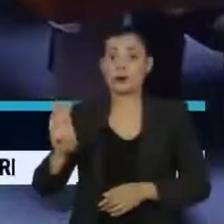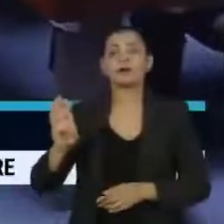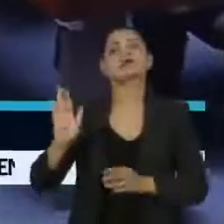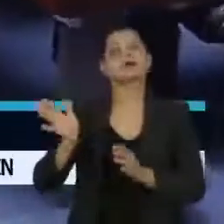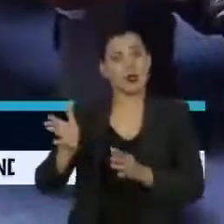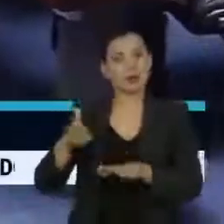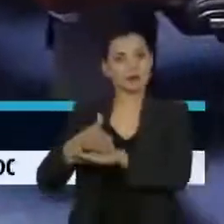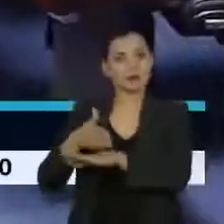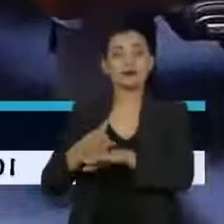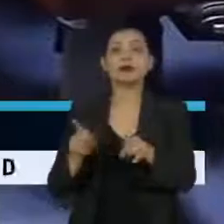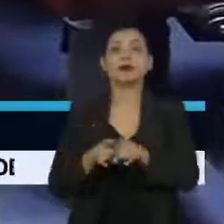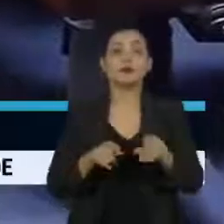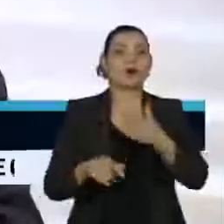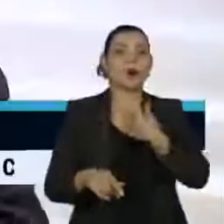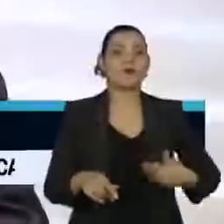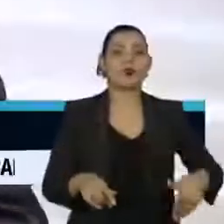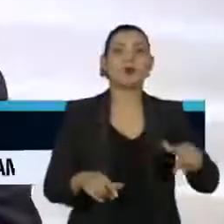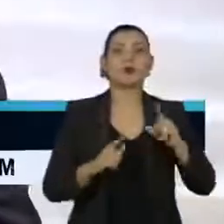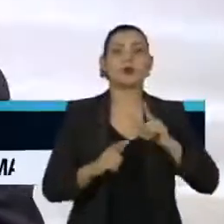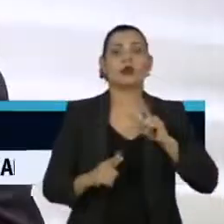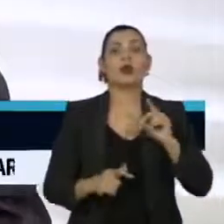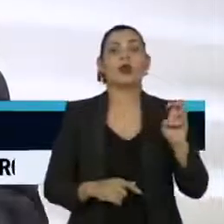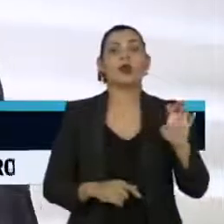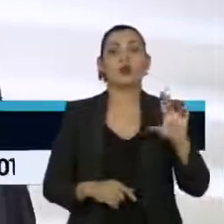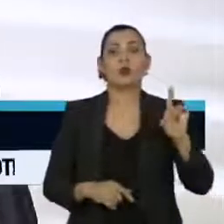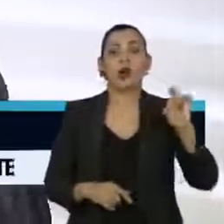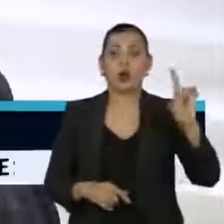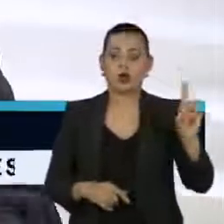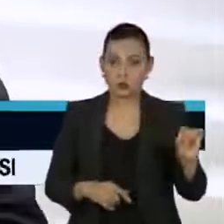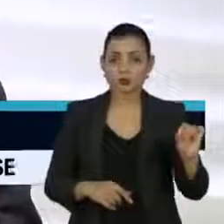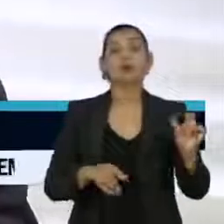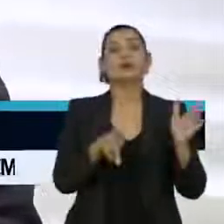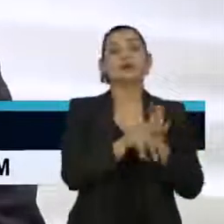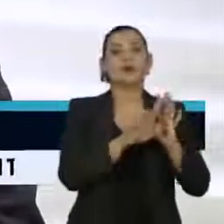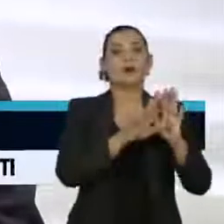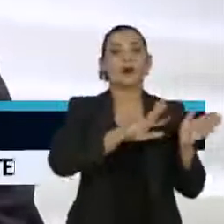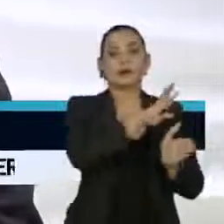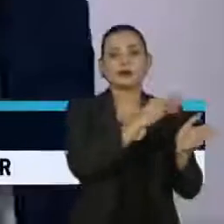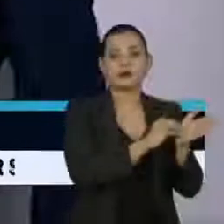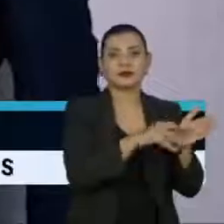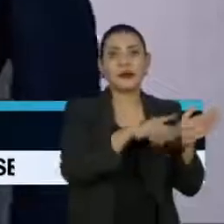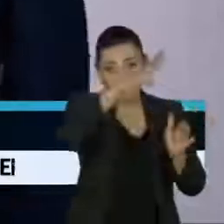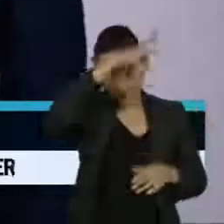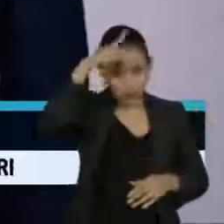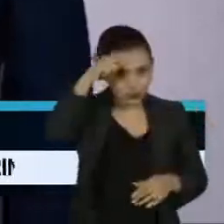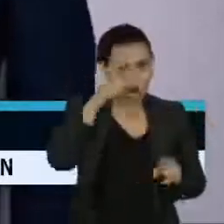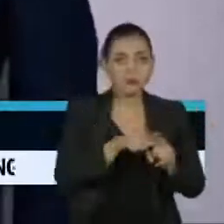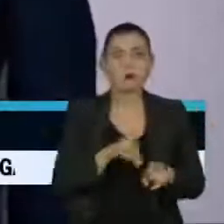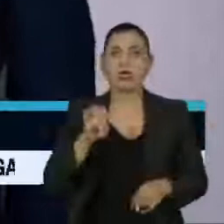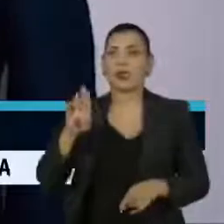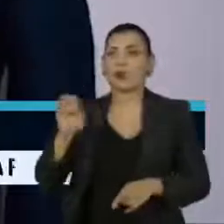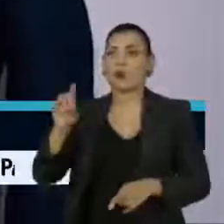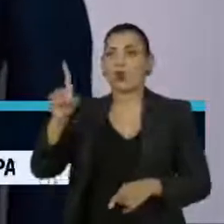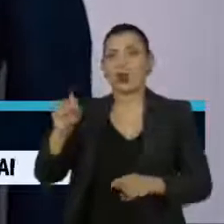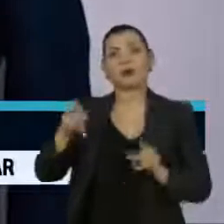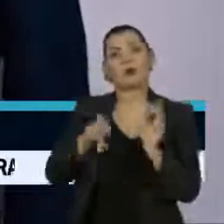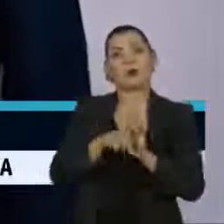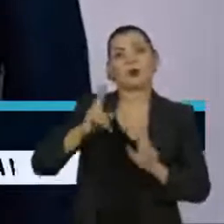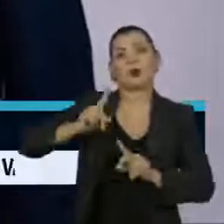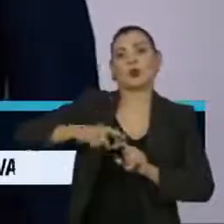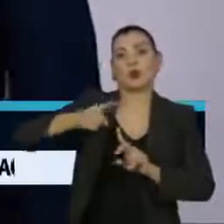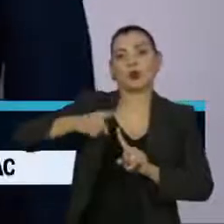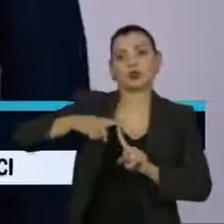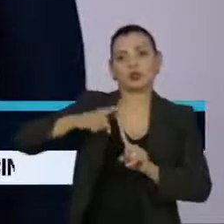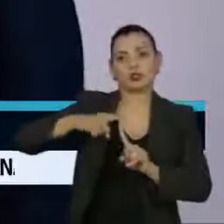casa. Da ala governista surgem Eduardo Braga, do Amazonas, líder da maioria no Senado, Eduardo Gomes, do Tocantins, líder